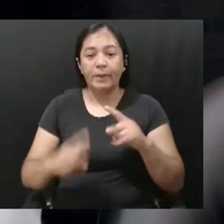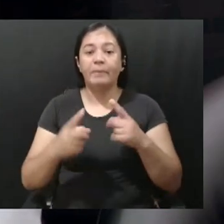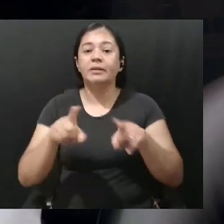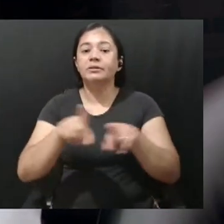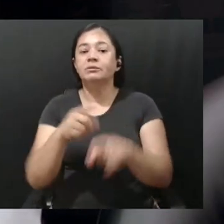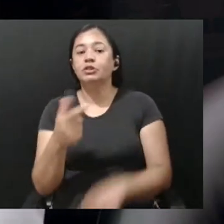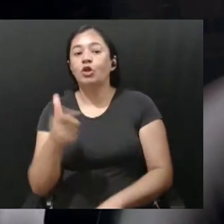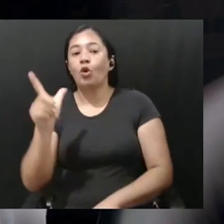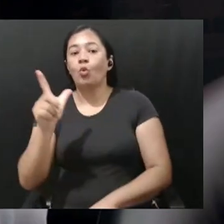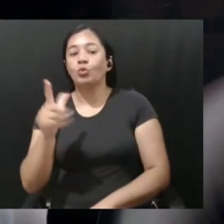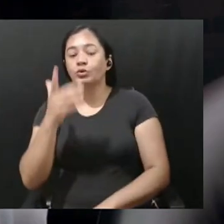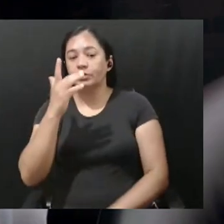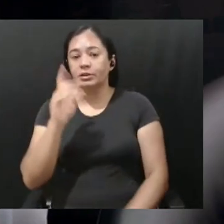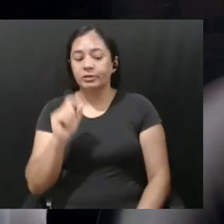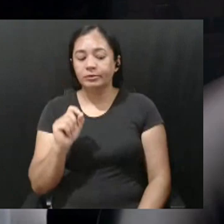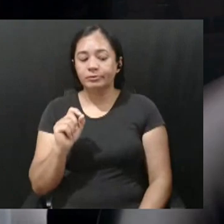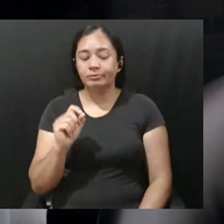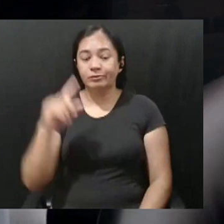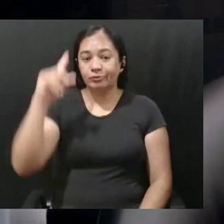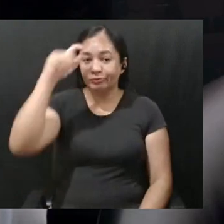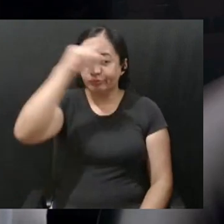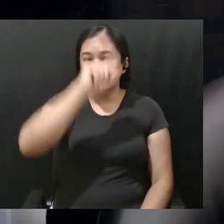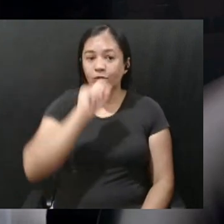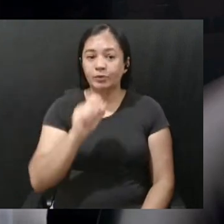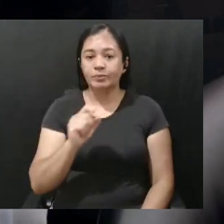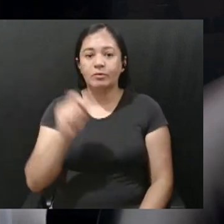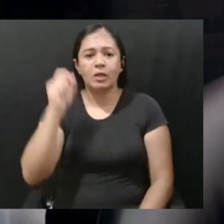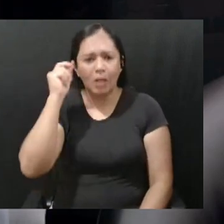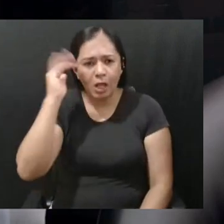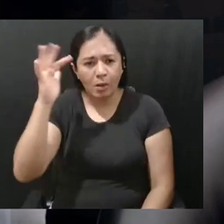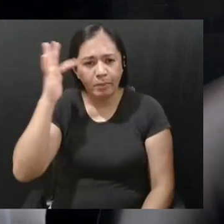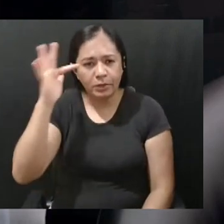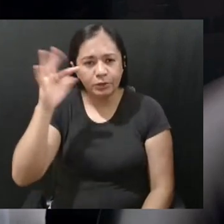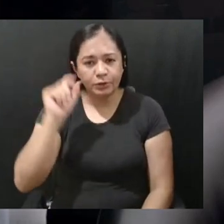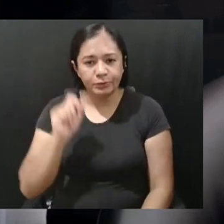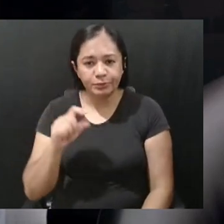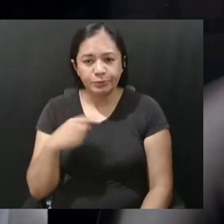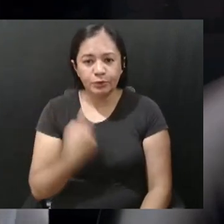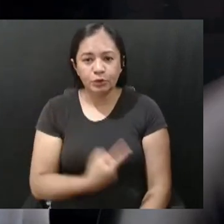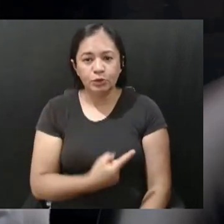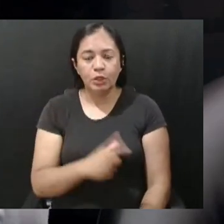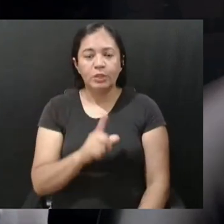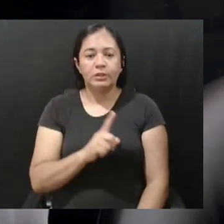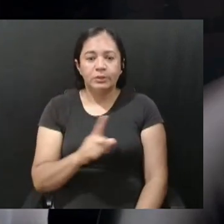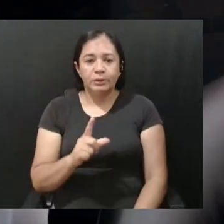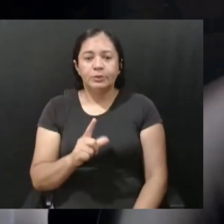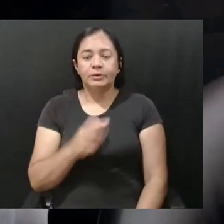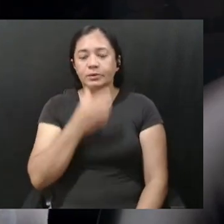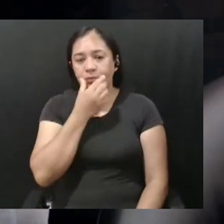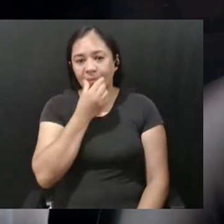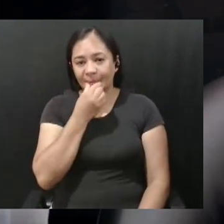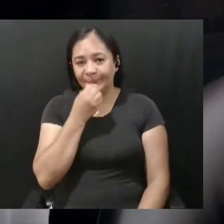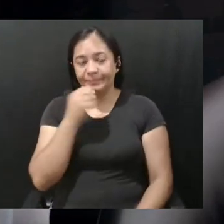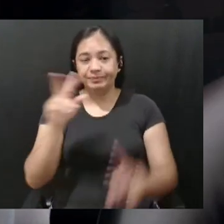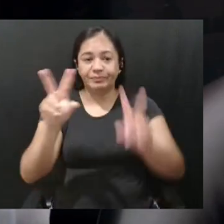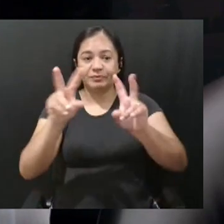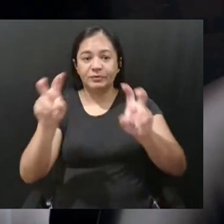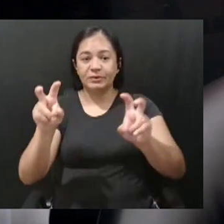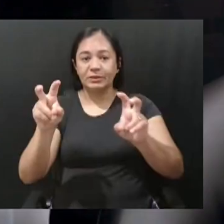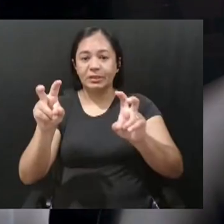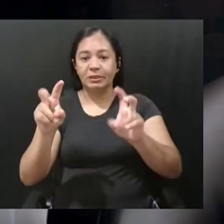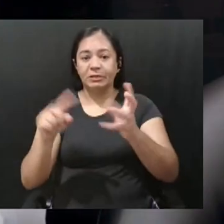assim, imagina, né, que a gente tem ali, assuntos mal resolvidos, conversas que não